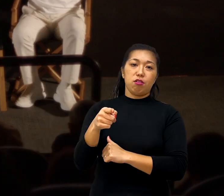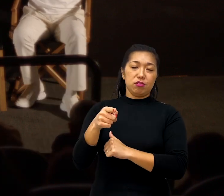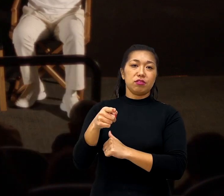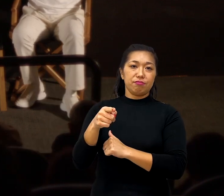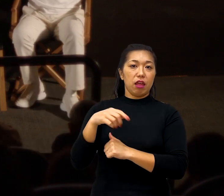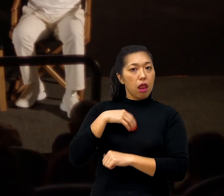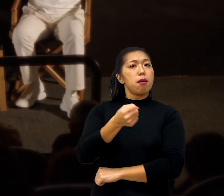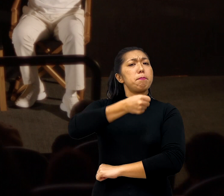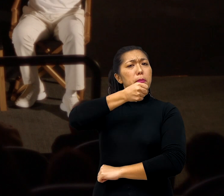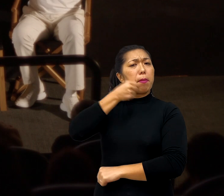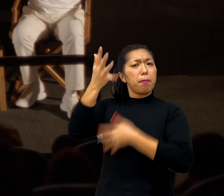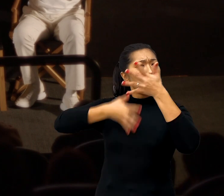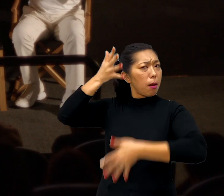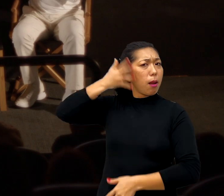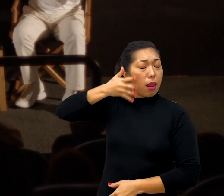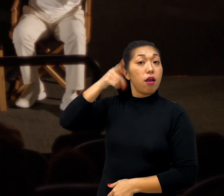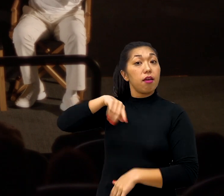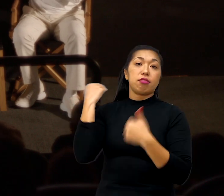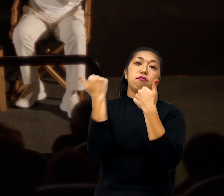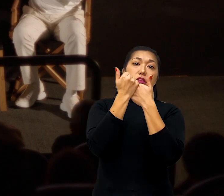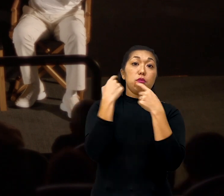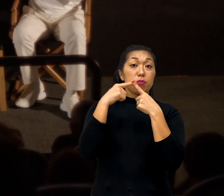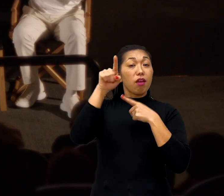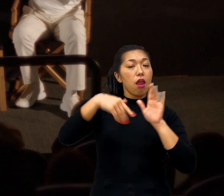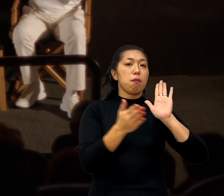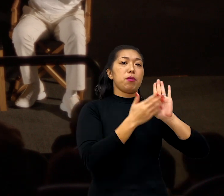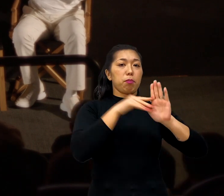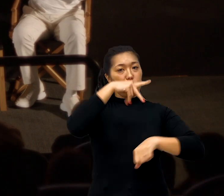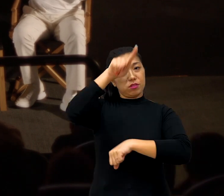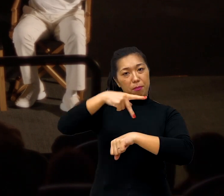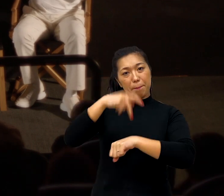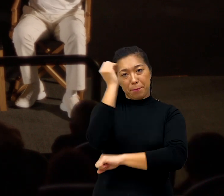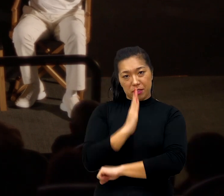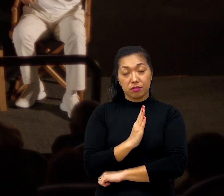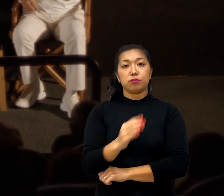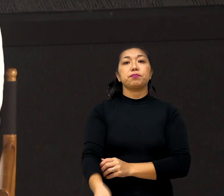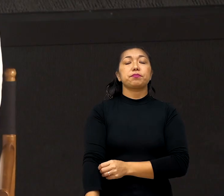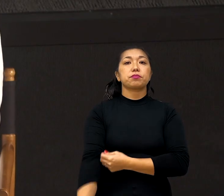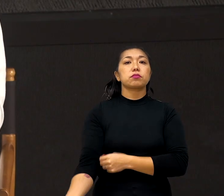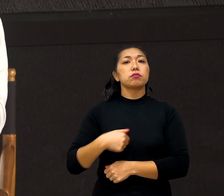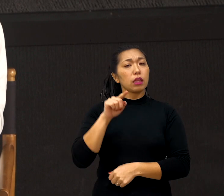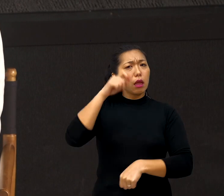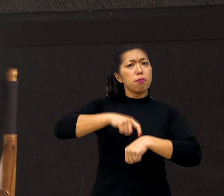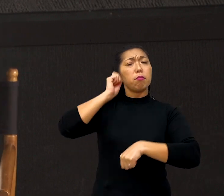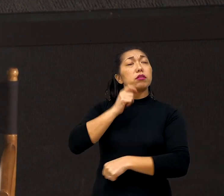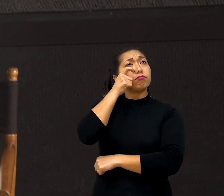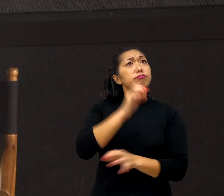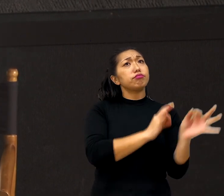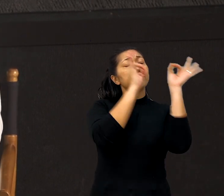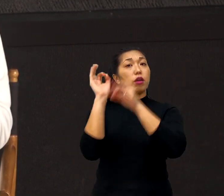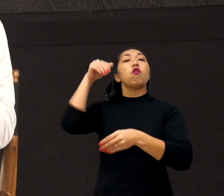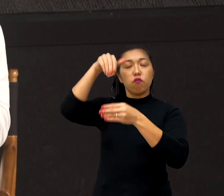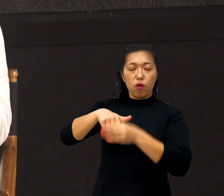defendeu a transposição. Naquele momento era a agenda do país. E naquele momento, eu falei, eu voto nessa mulher para presidente para o